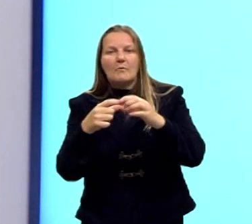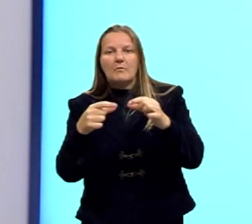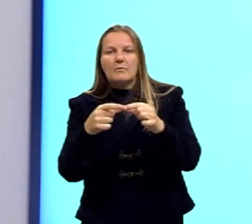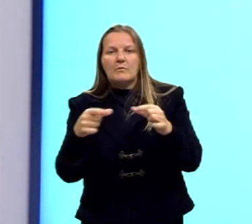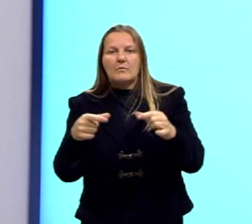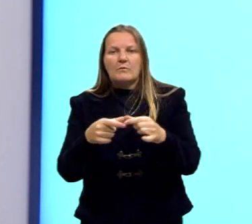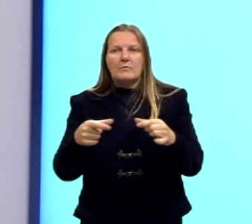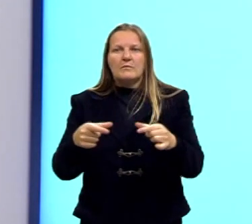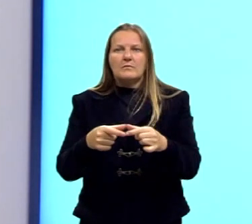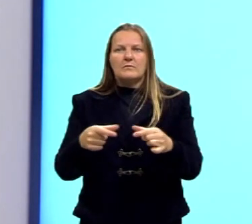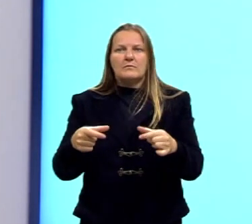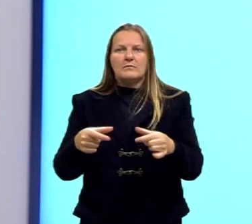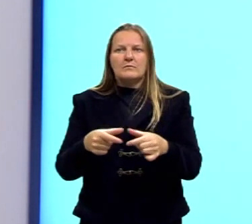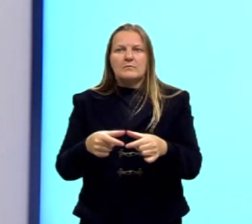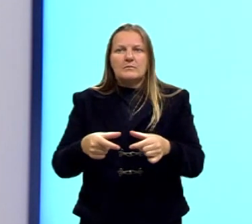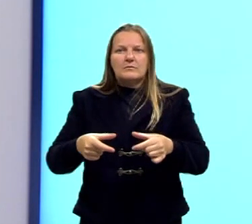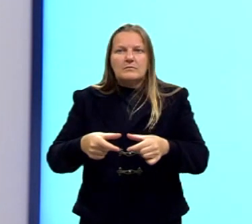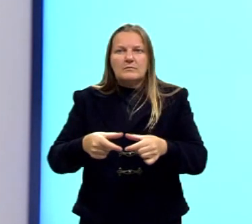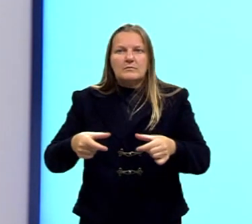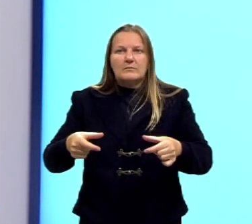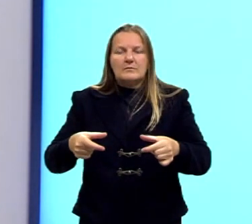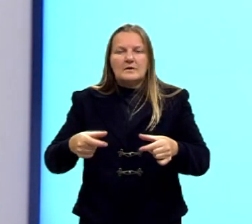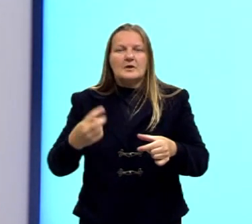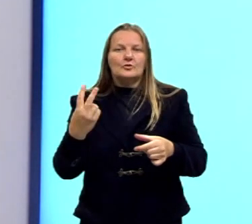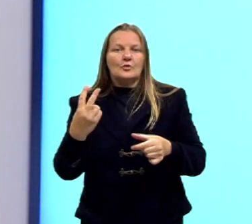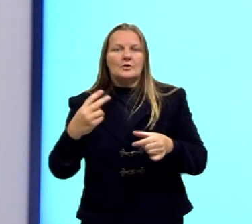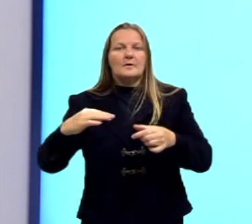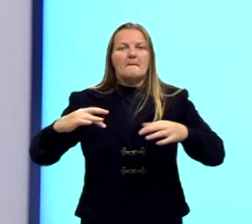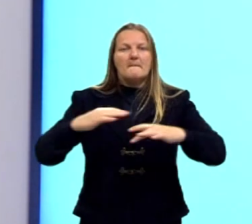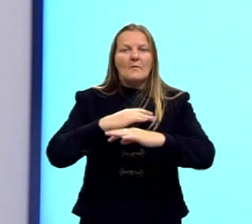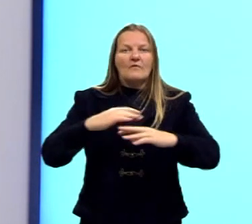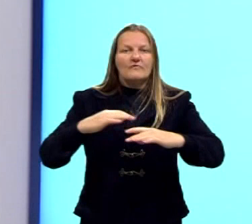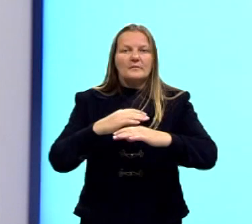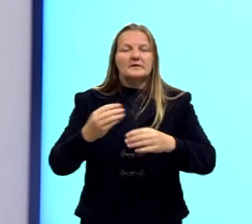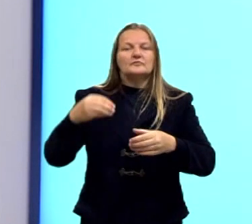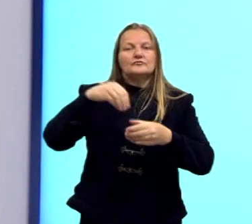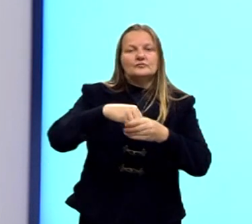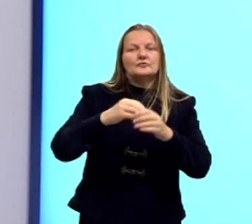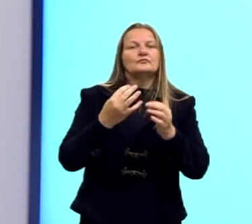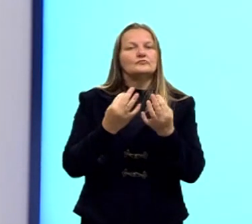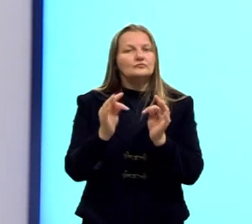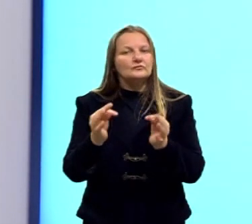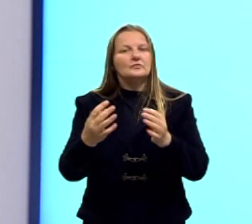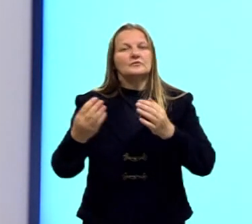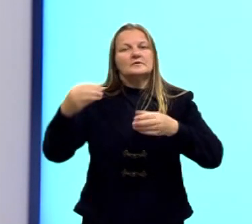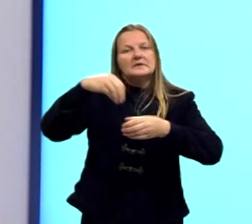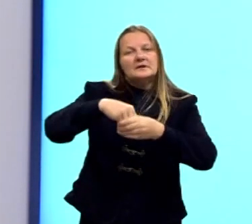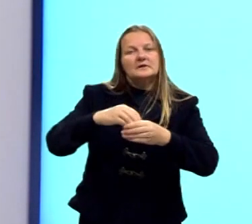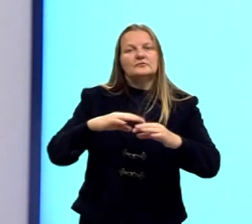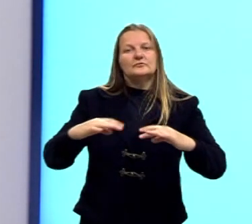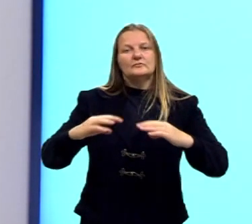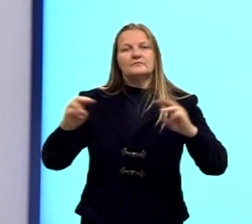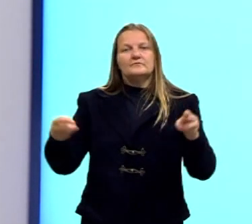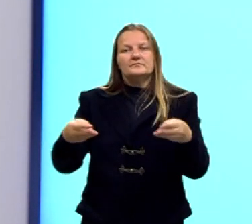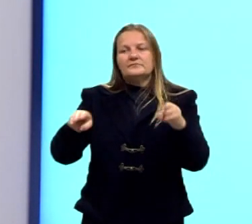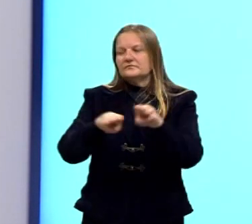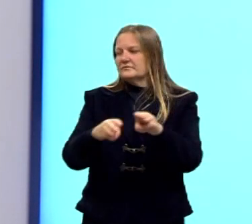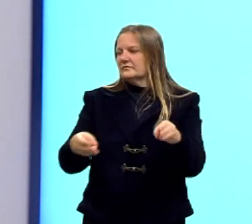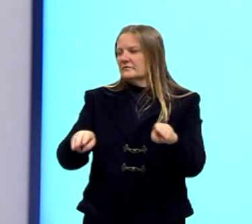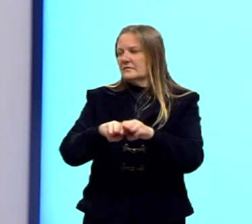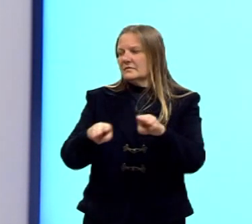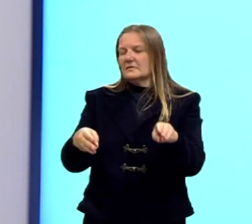então estão em constante movimentação dois tipos de movimentos eletrônicos contribuem para o magnetismo